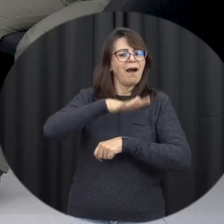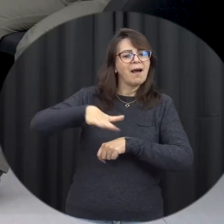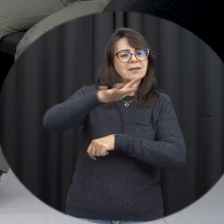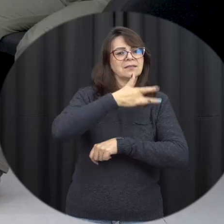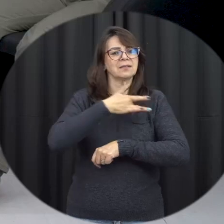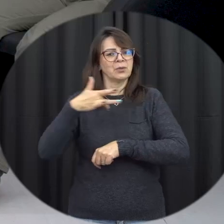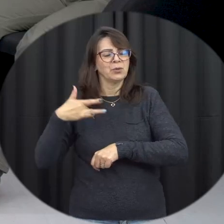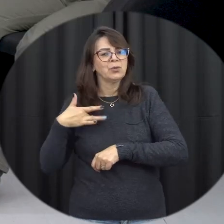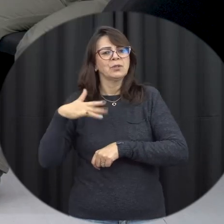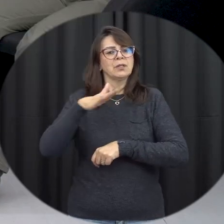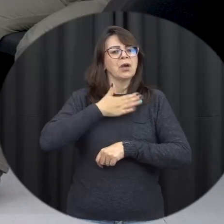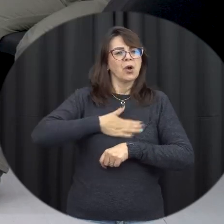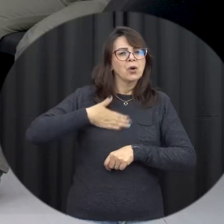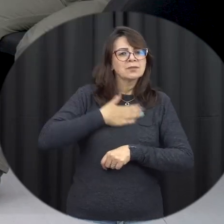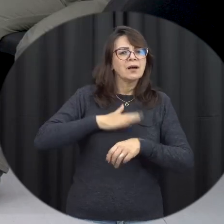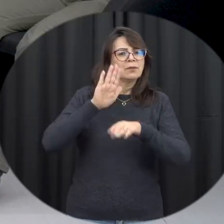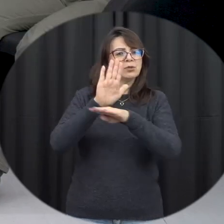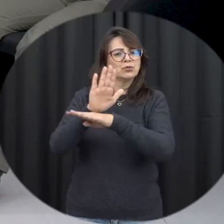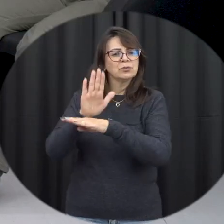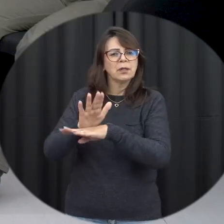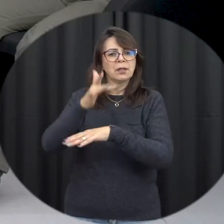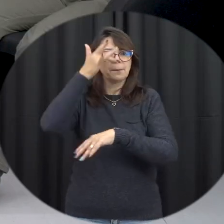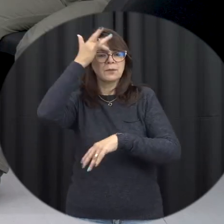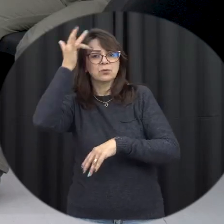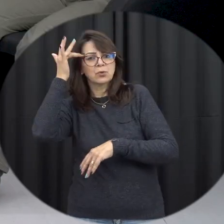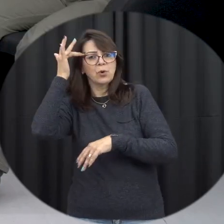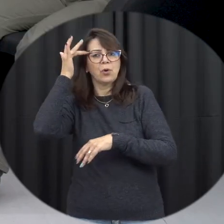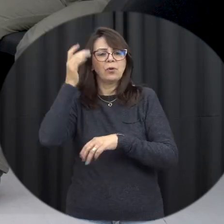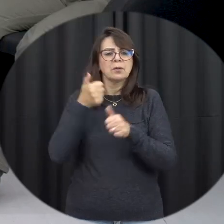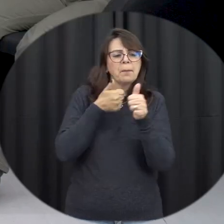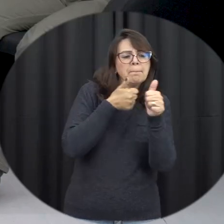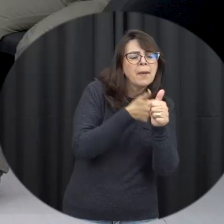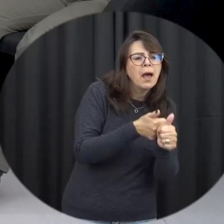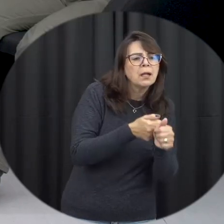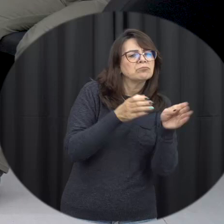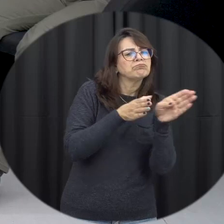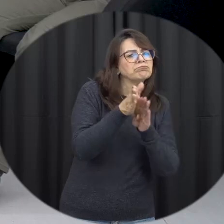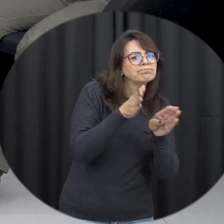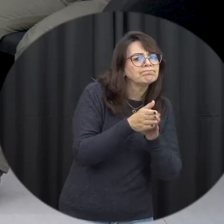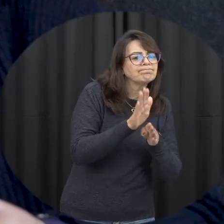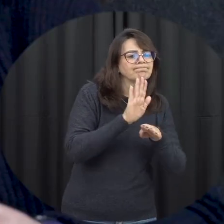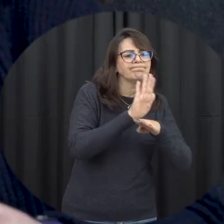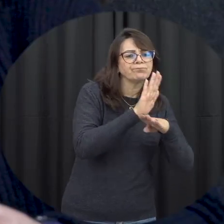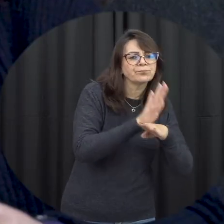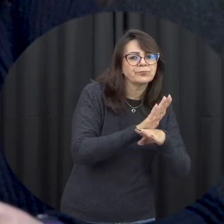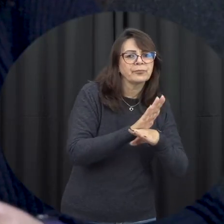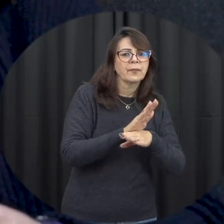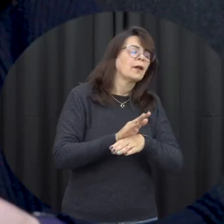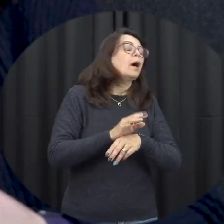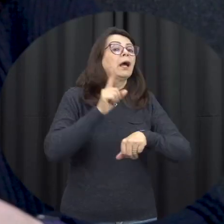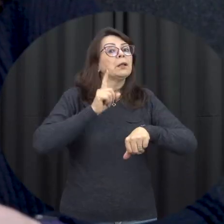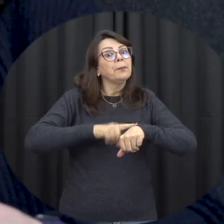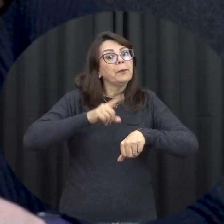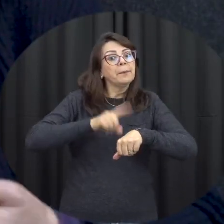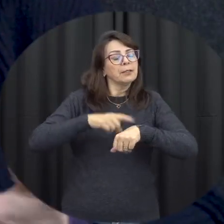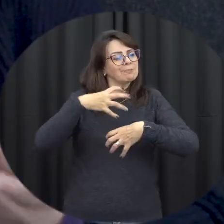área da saúde, gostava de ajudar as pessoas, de estar perto, orientar, gostava muito dessa parte. Então, na